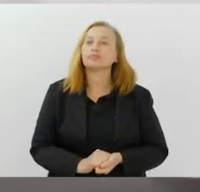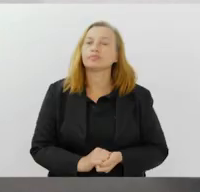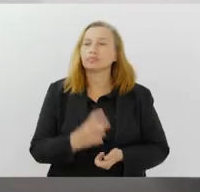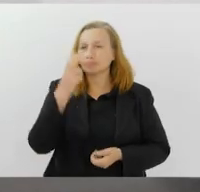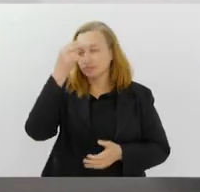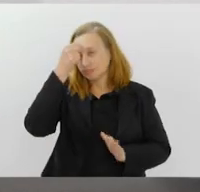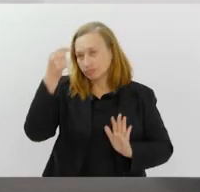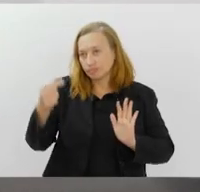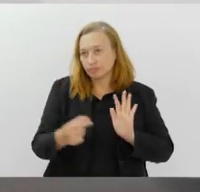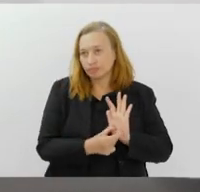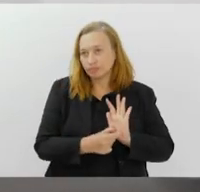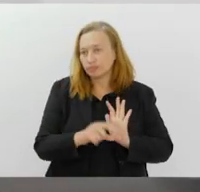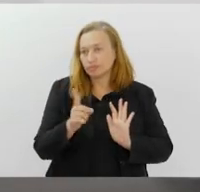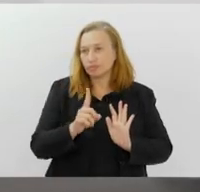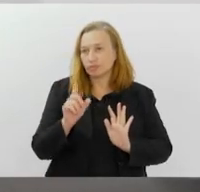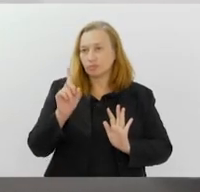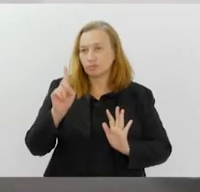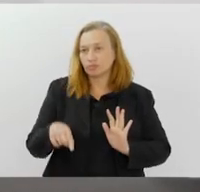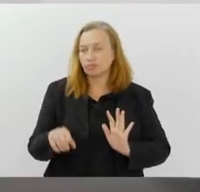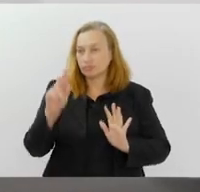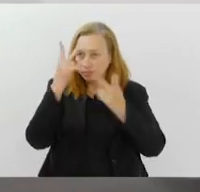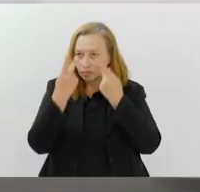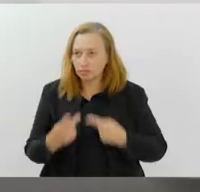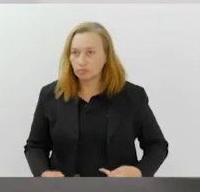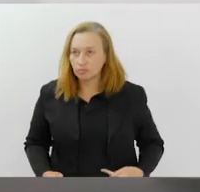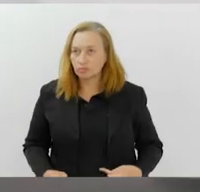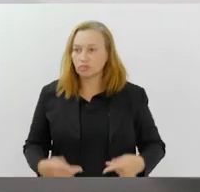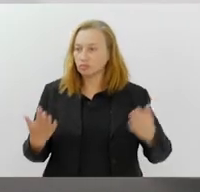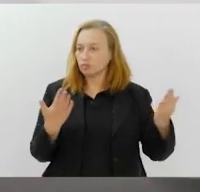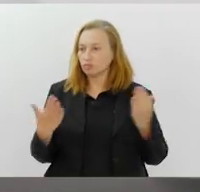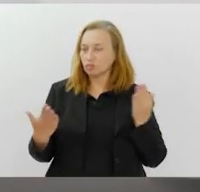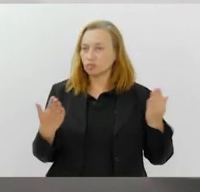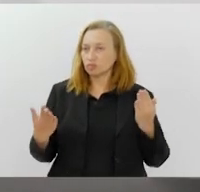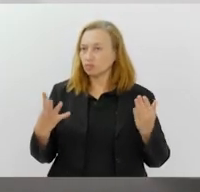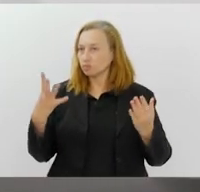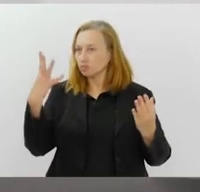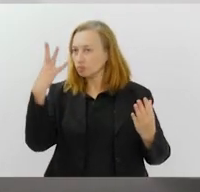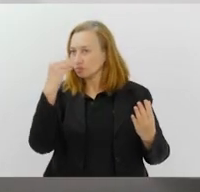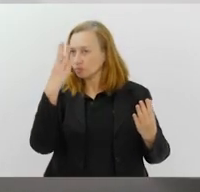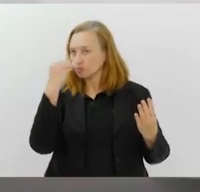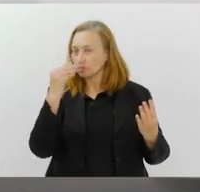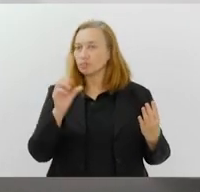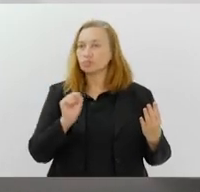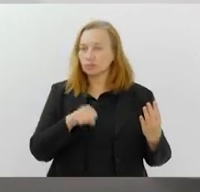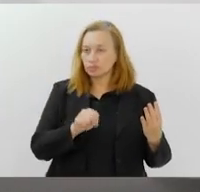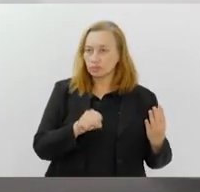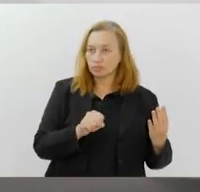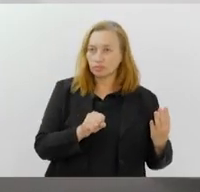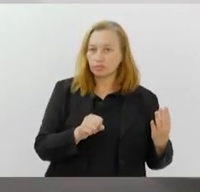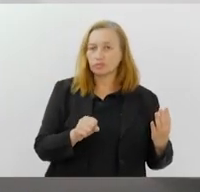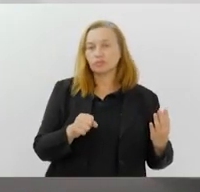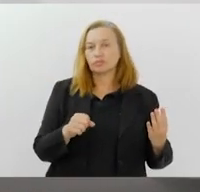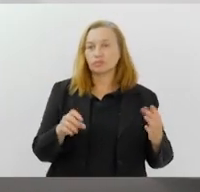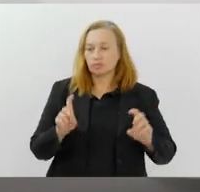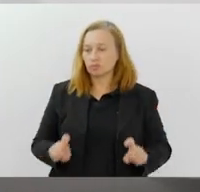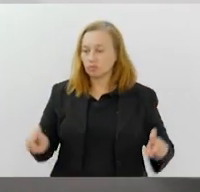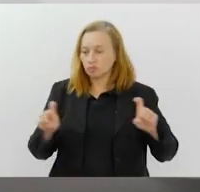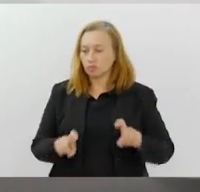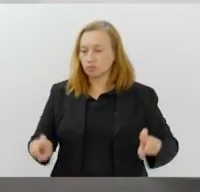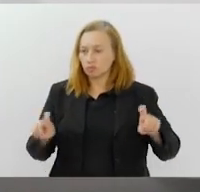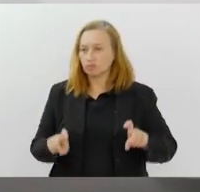ou seja se não é humano que pegou foto a e foto b e comparou se foi um computador o nome disso é inteligência artificial E aí